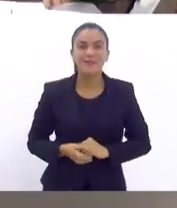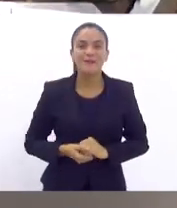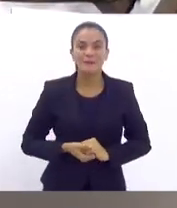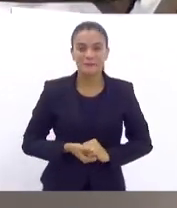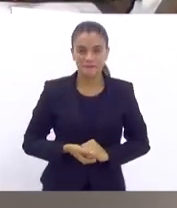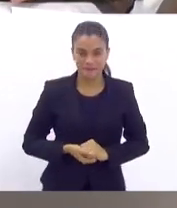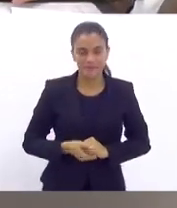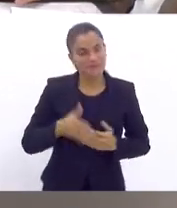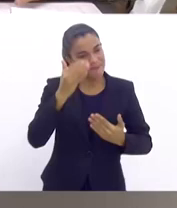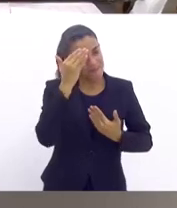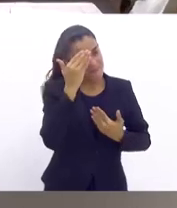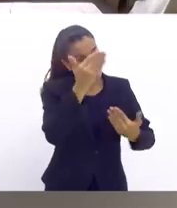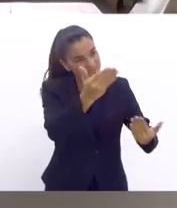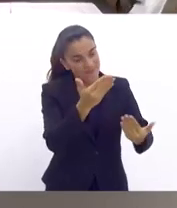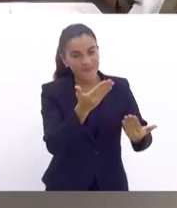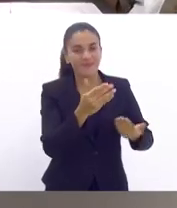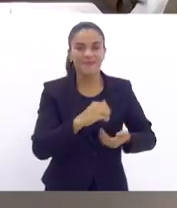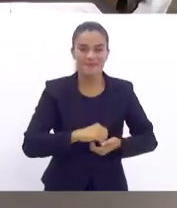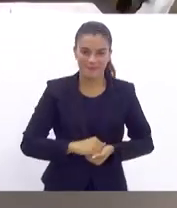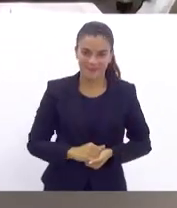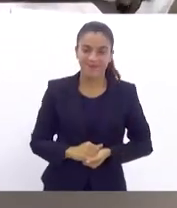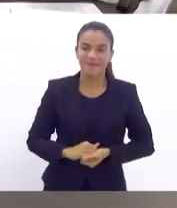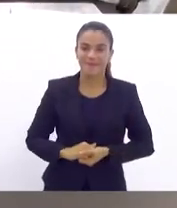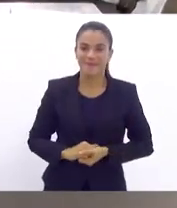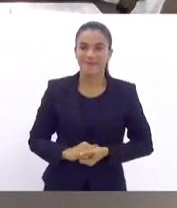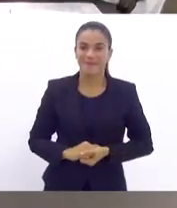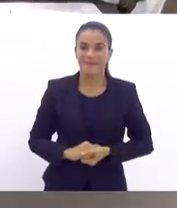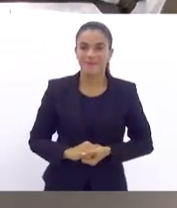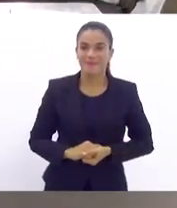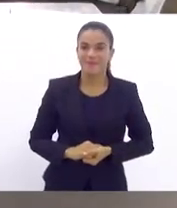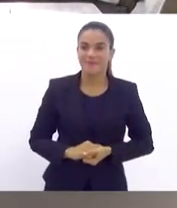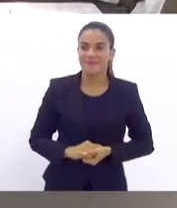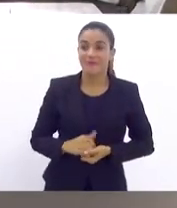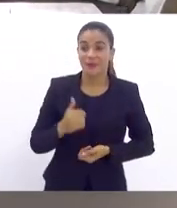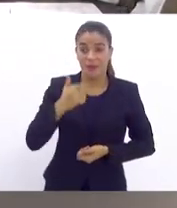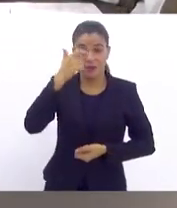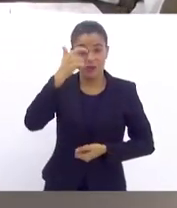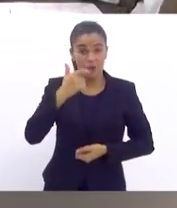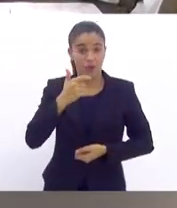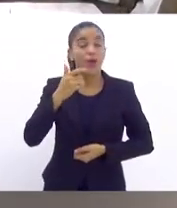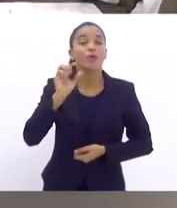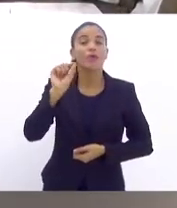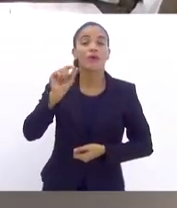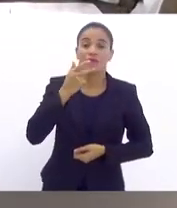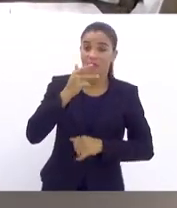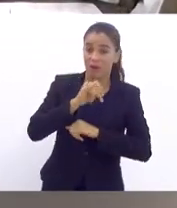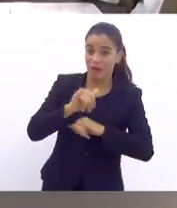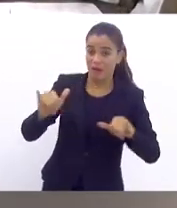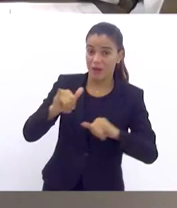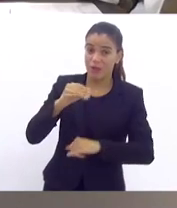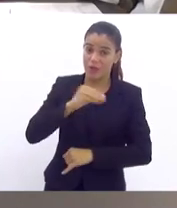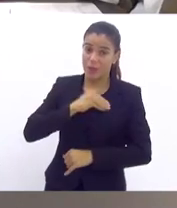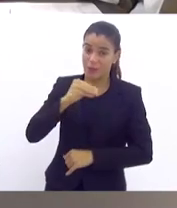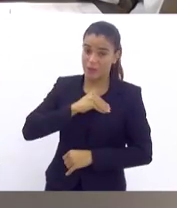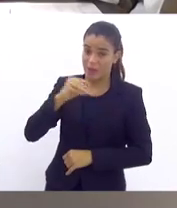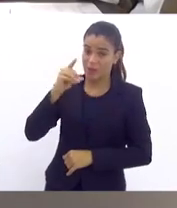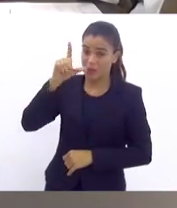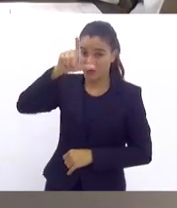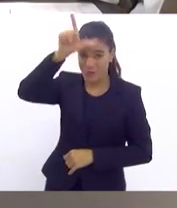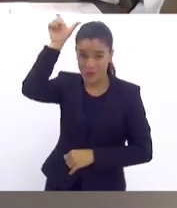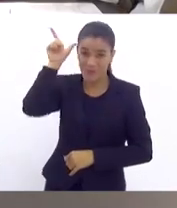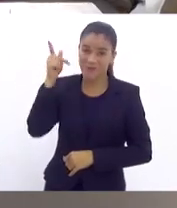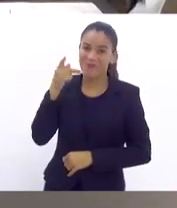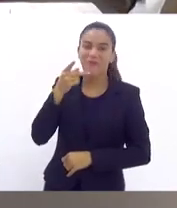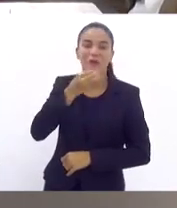eu agradeço a vossa excelência Tá Feito Eu quero testar aqui que todos os pecados deputados Paulo falam com ótimas